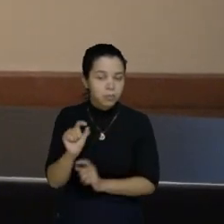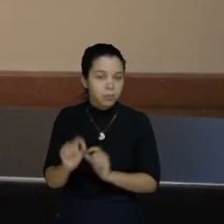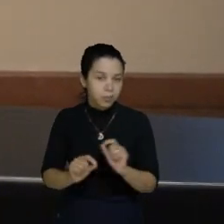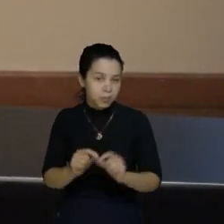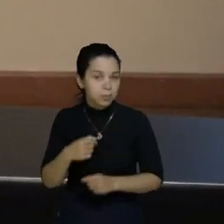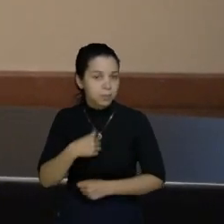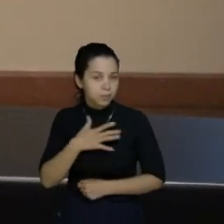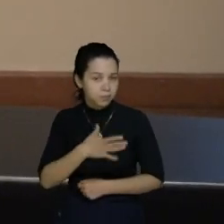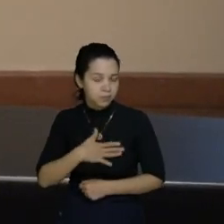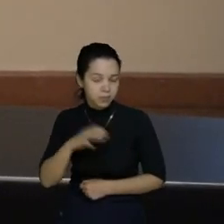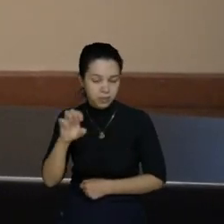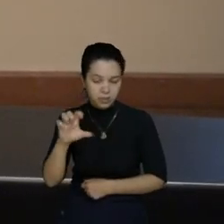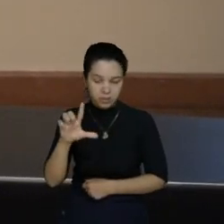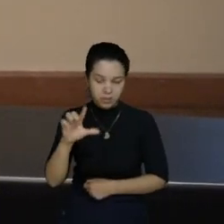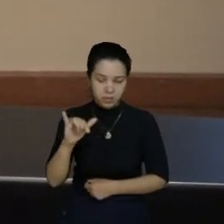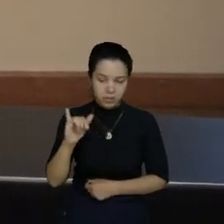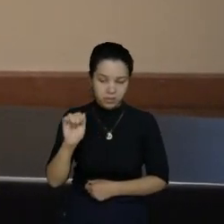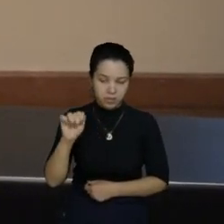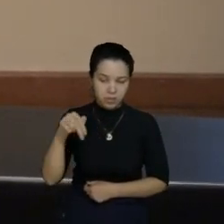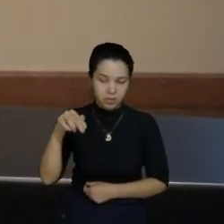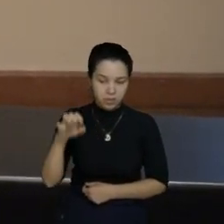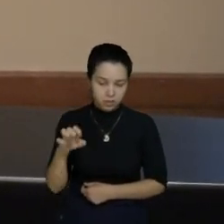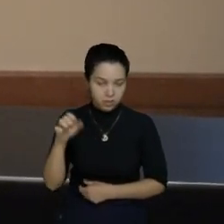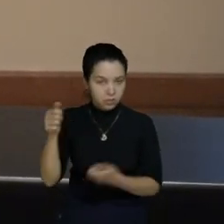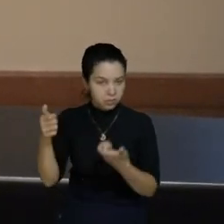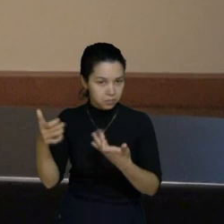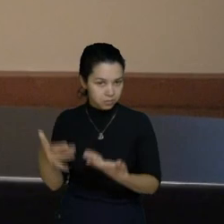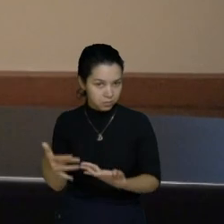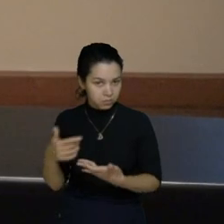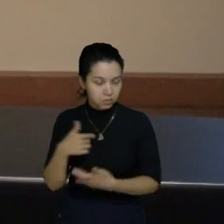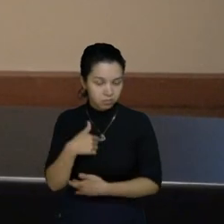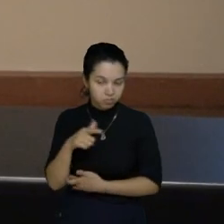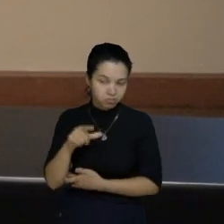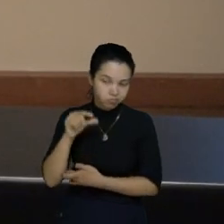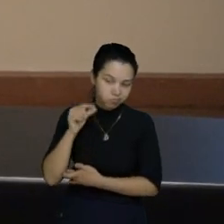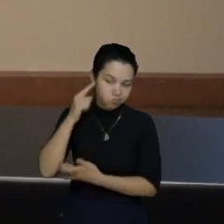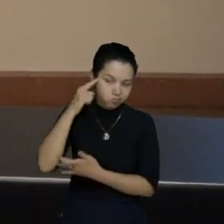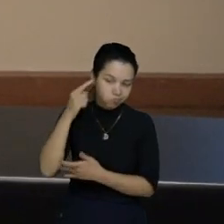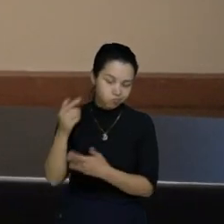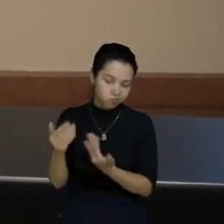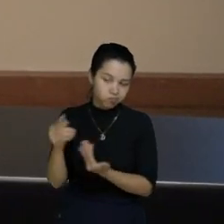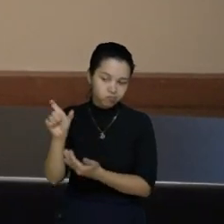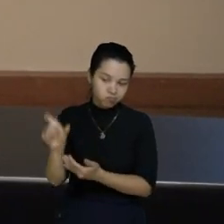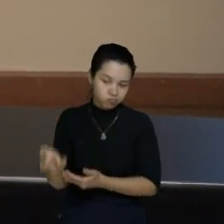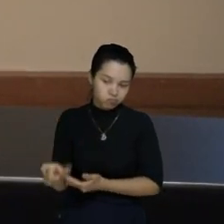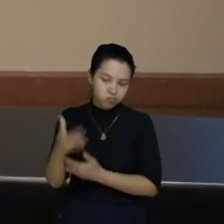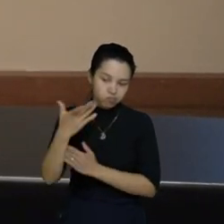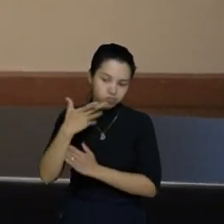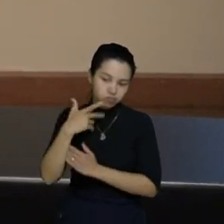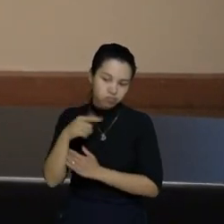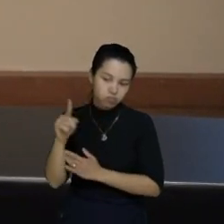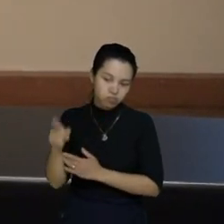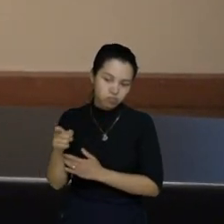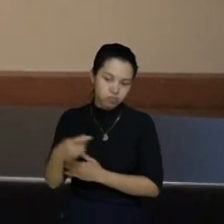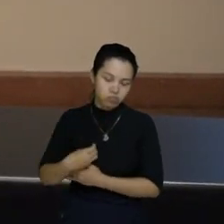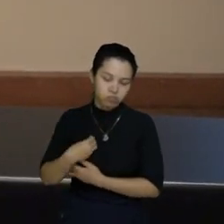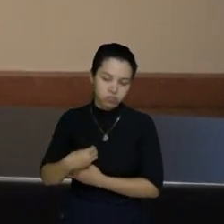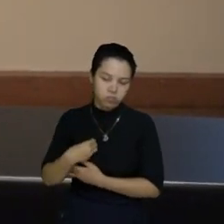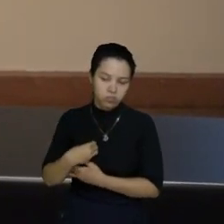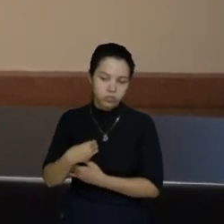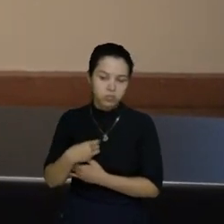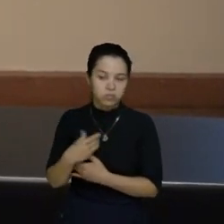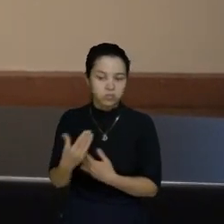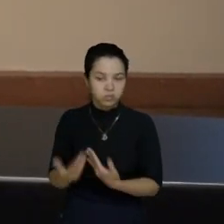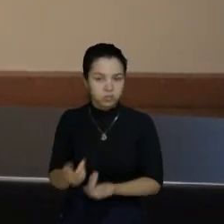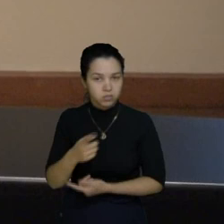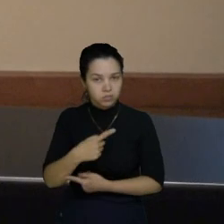falou a gente considera aquele ser que está ali aquela criança que está ali aquela família que está ali tanto é que